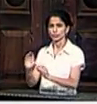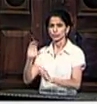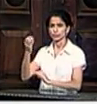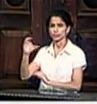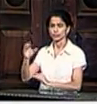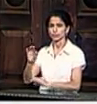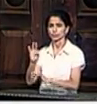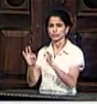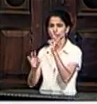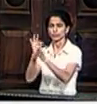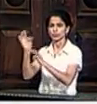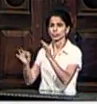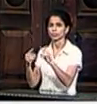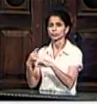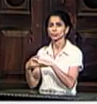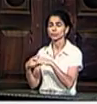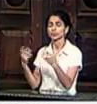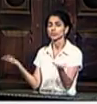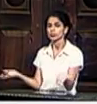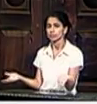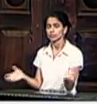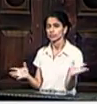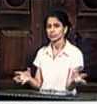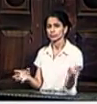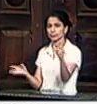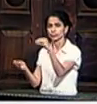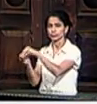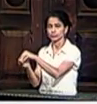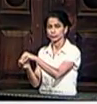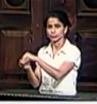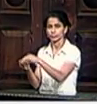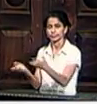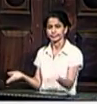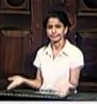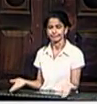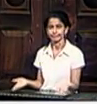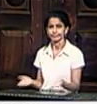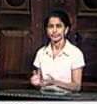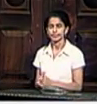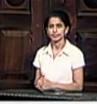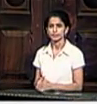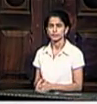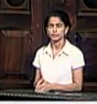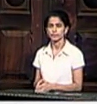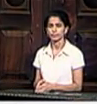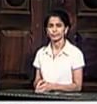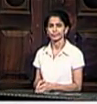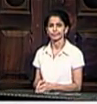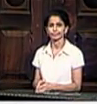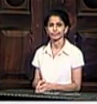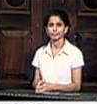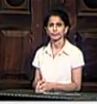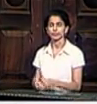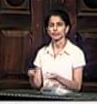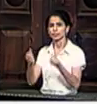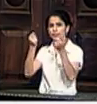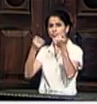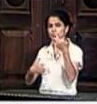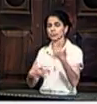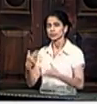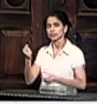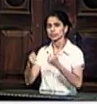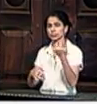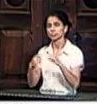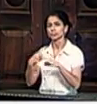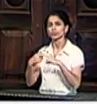pode me explicar por quê? Alguém pode, já estou encerrando, senhor presidente, alguém pode me explicar